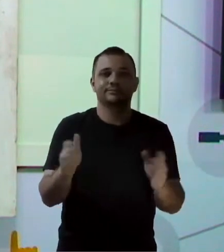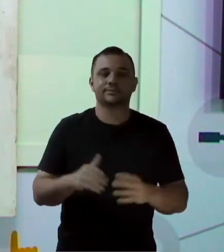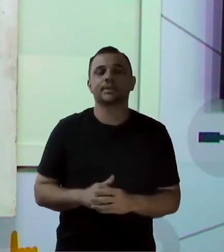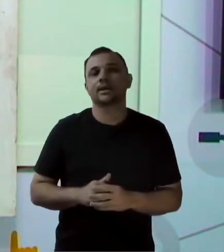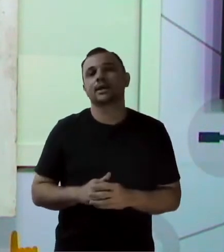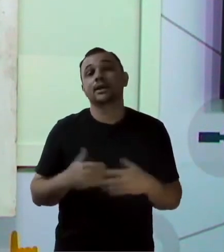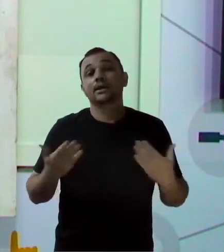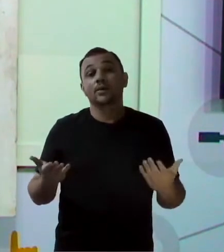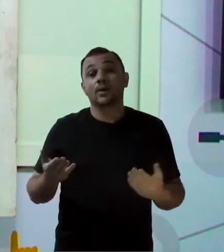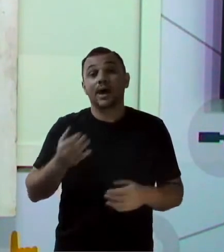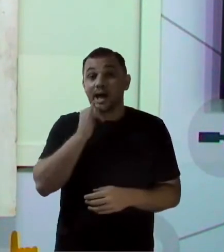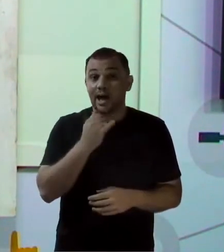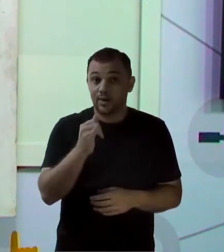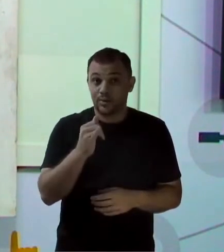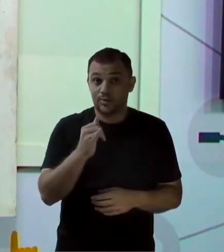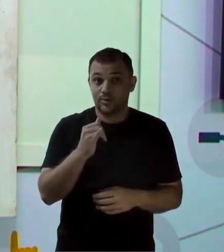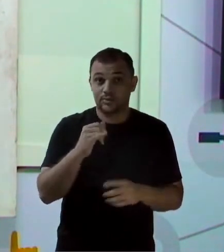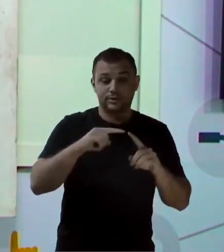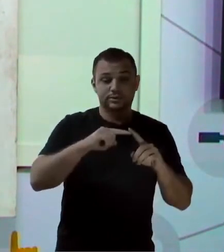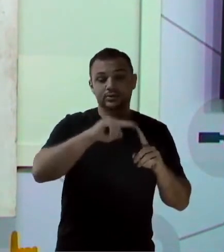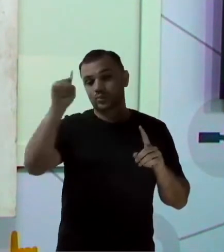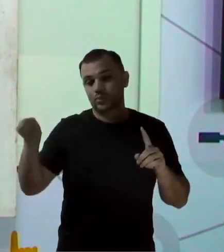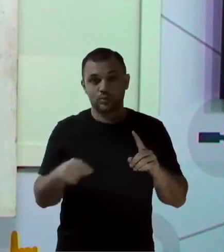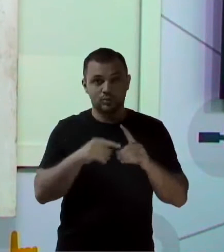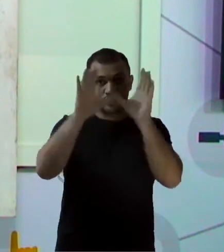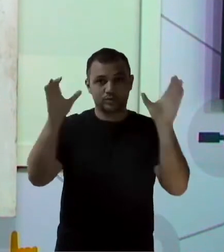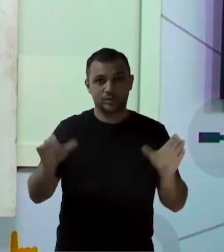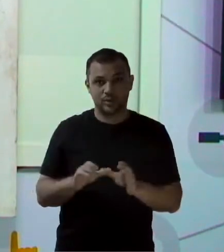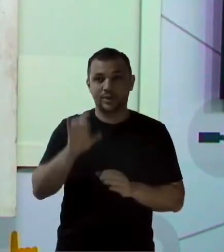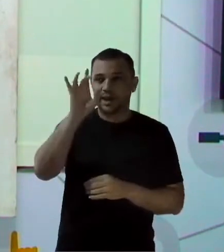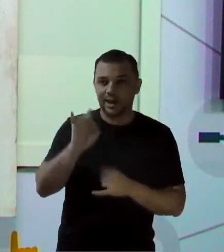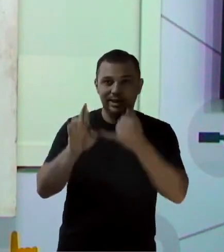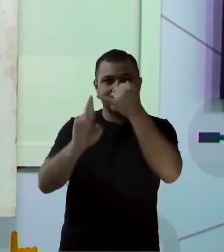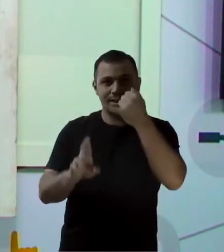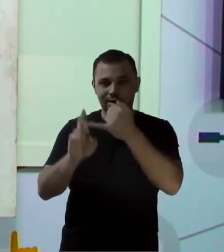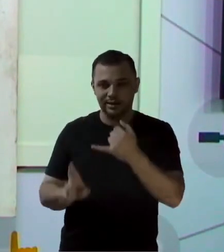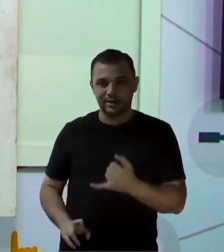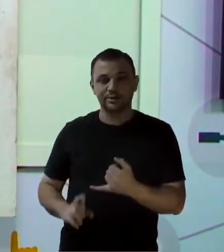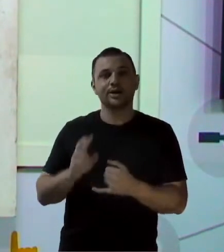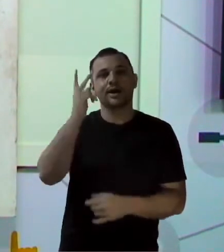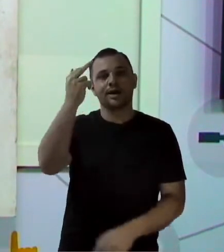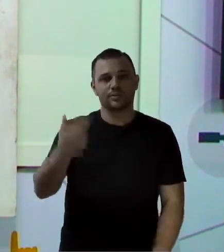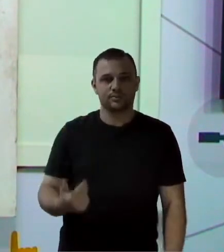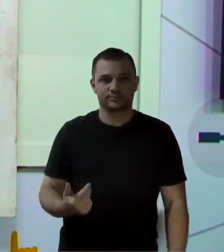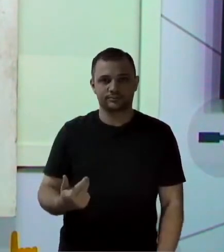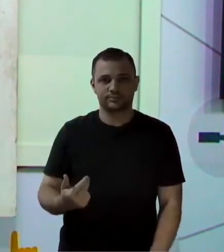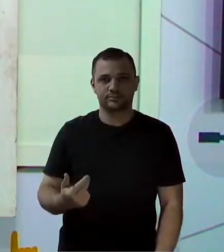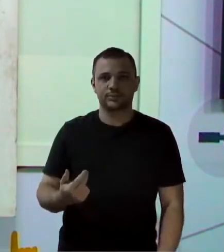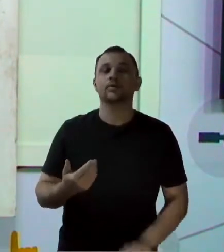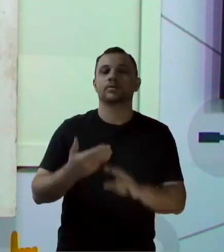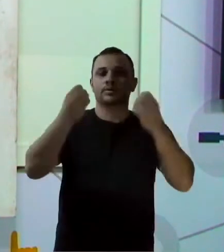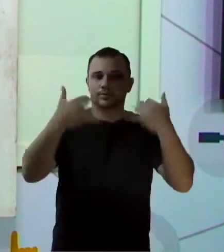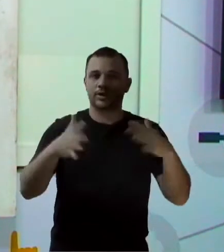corrente ela é a mesma para todos os resistores. Então, eu falei da DDP, eu falei da corrente e agora eu vou